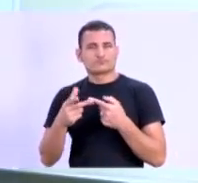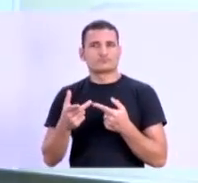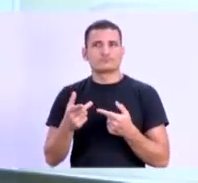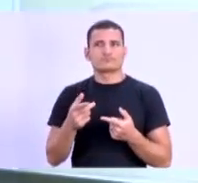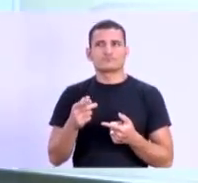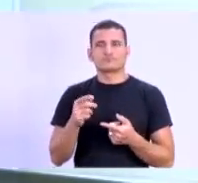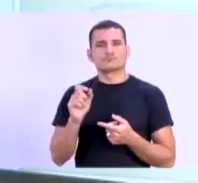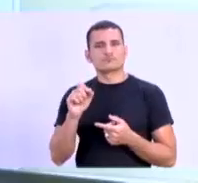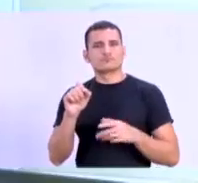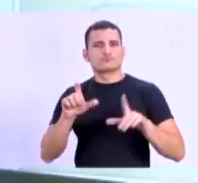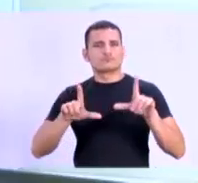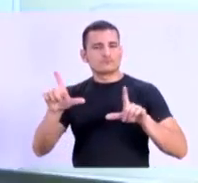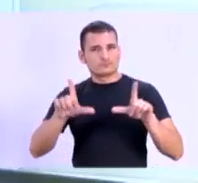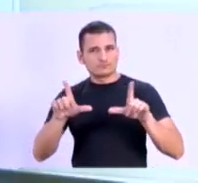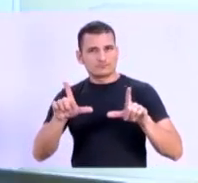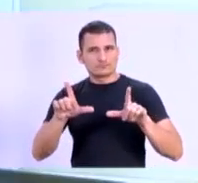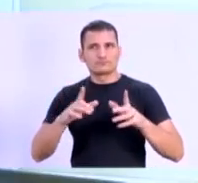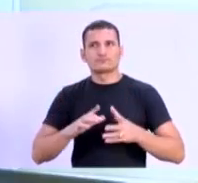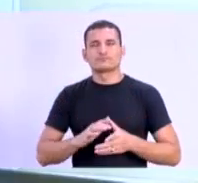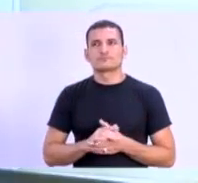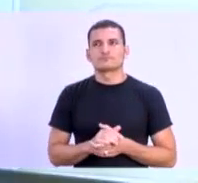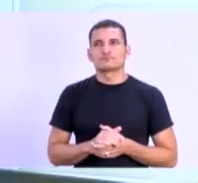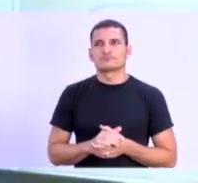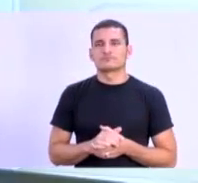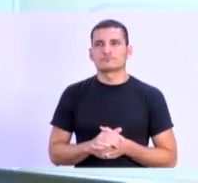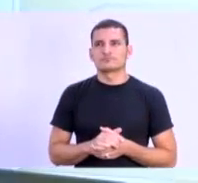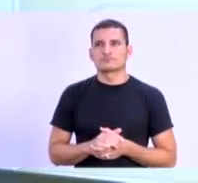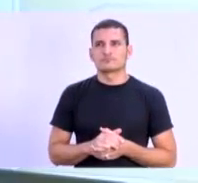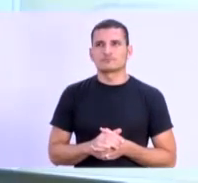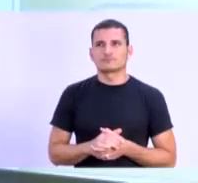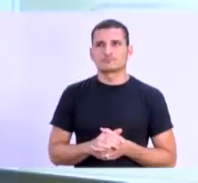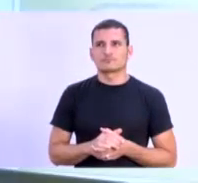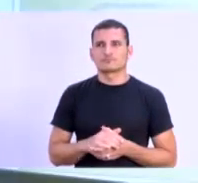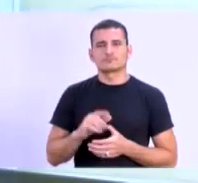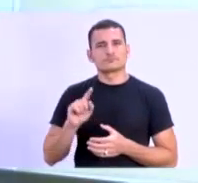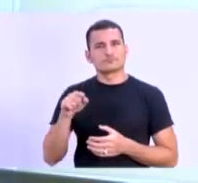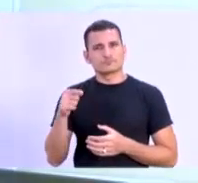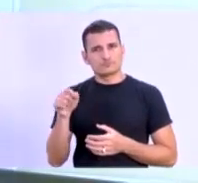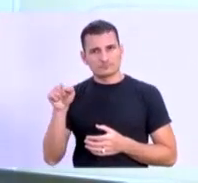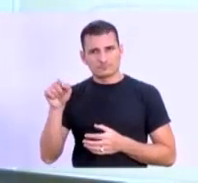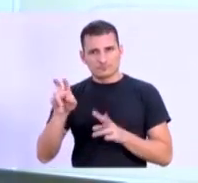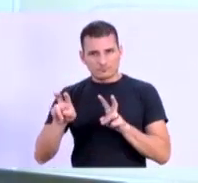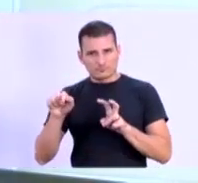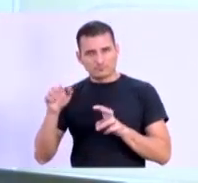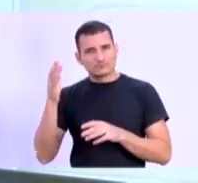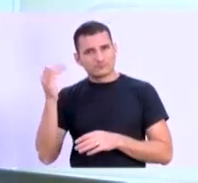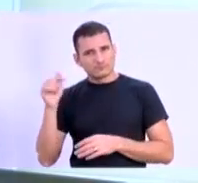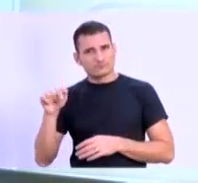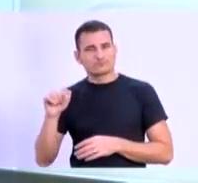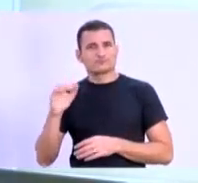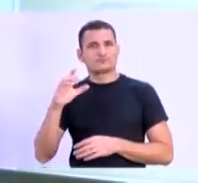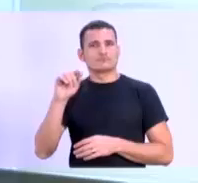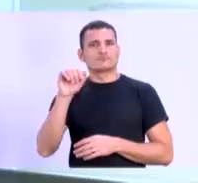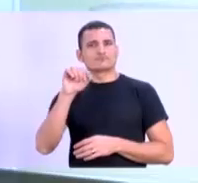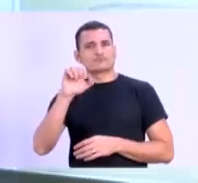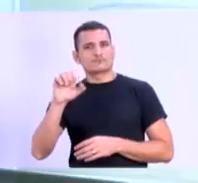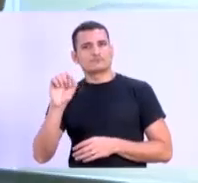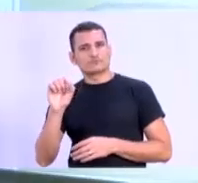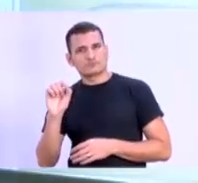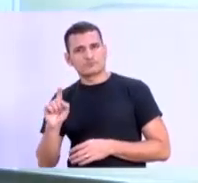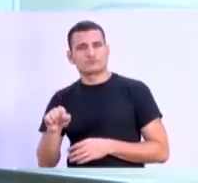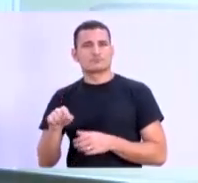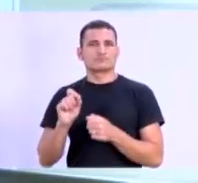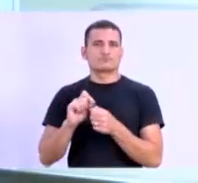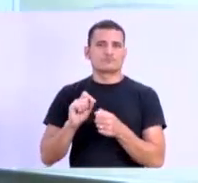é uma televisão, né? Depois que o computador souber essas classificações, depois ele saber o que é o que faz